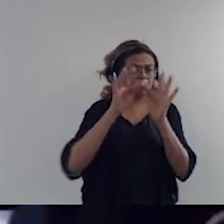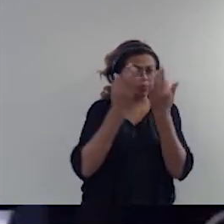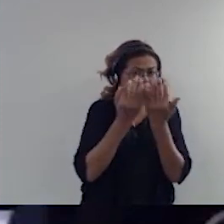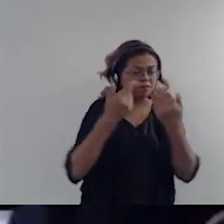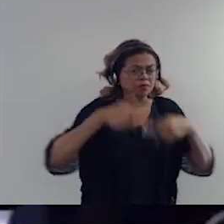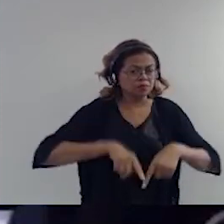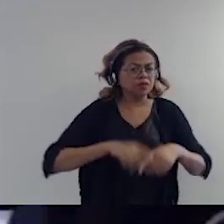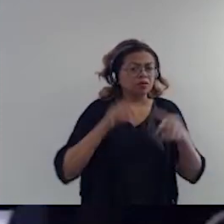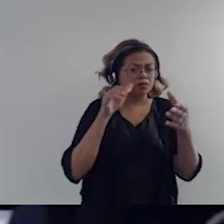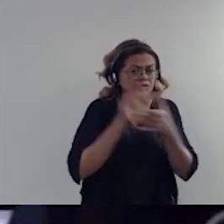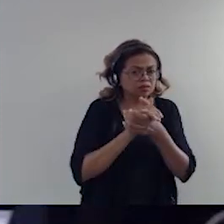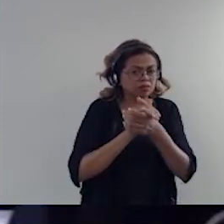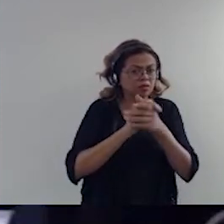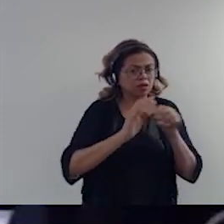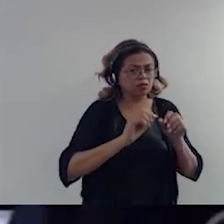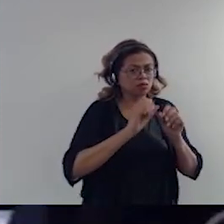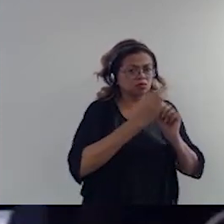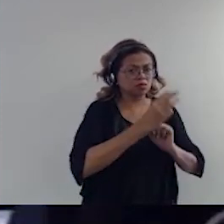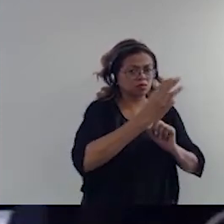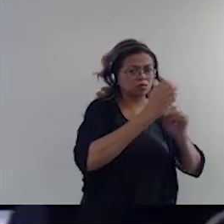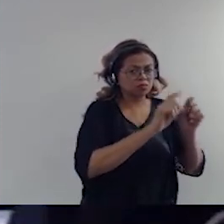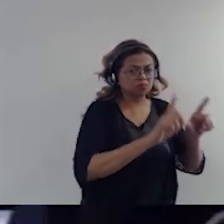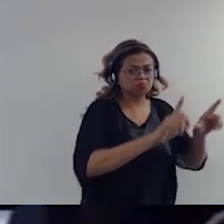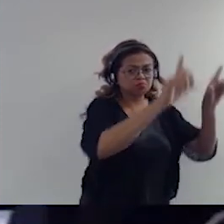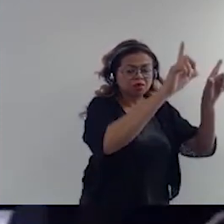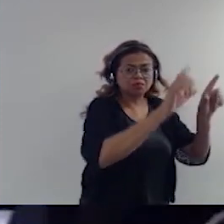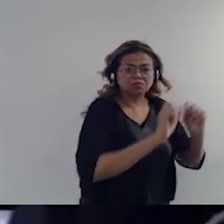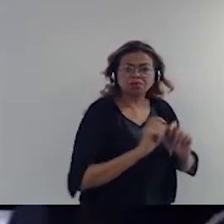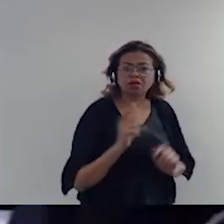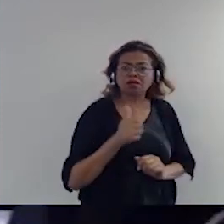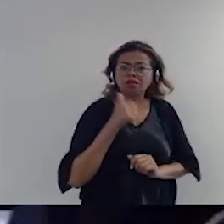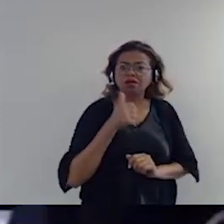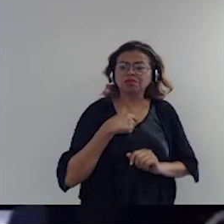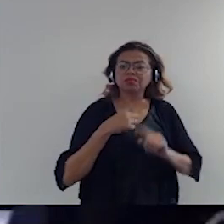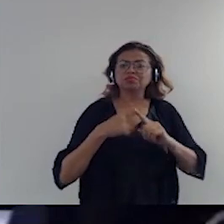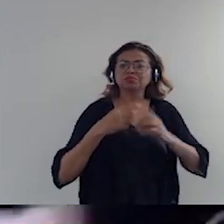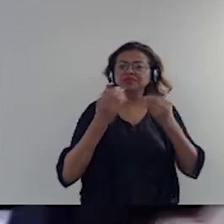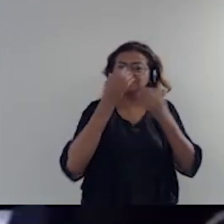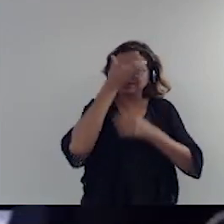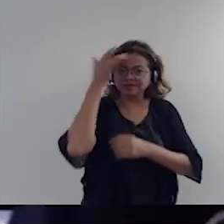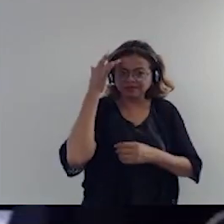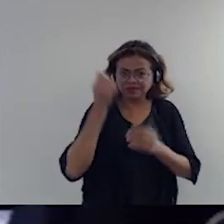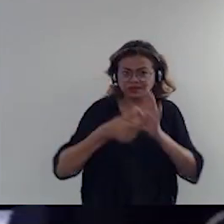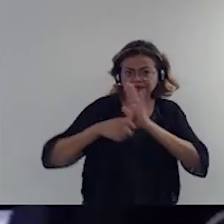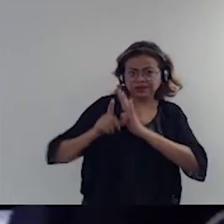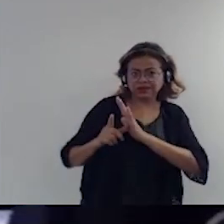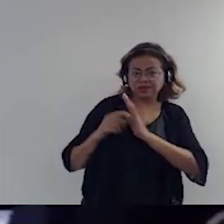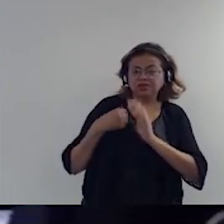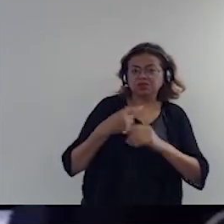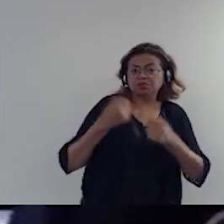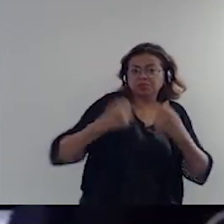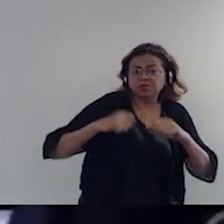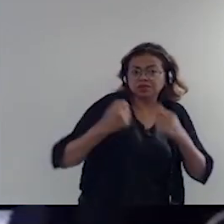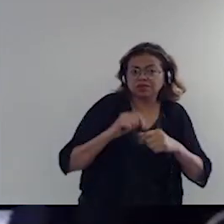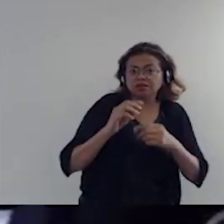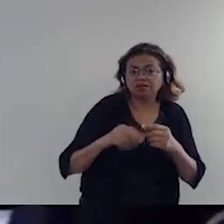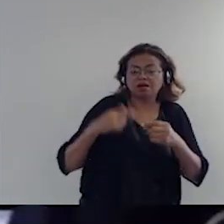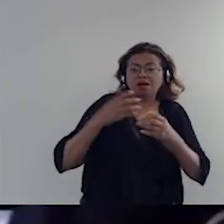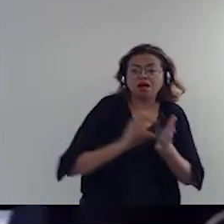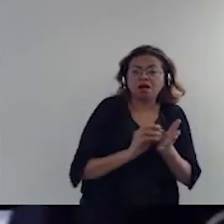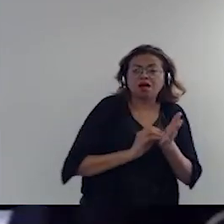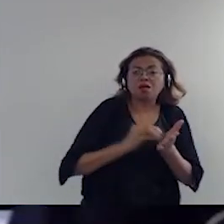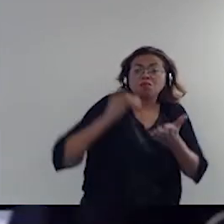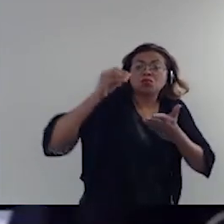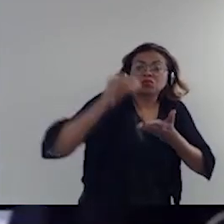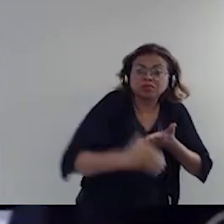dos casamentos virtuais, né? Isso aí aplacou a ânsia de algumas pessoas que se viram aí tendo que adiar esse sonho durante a